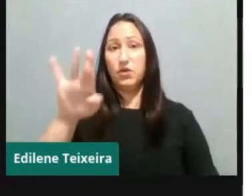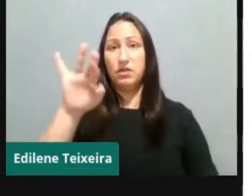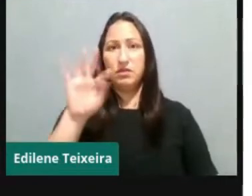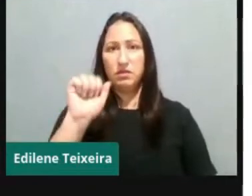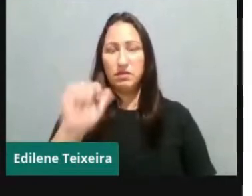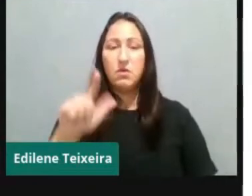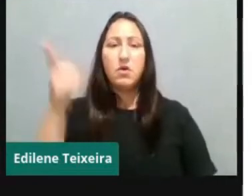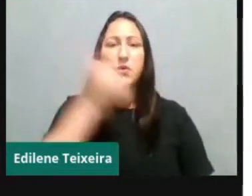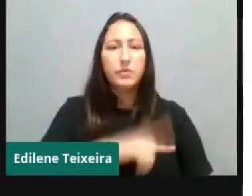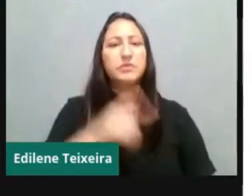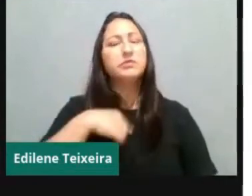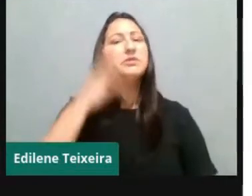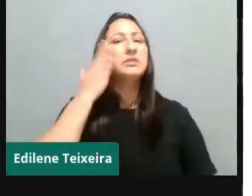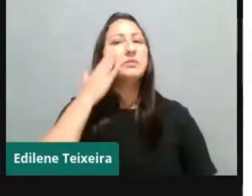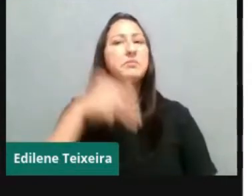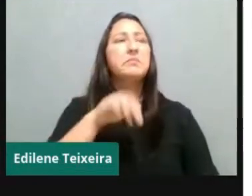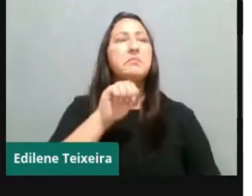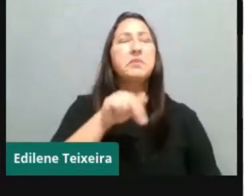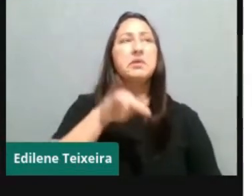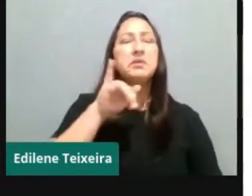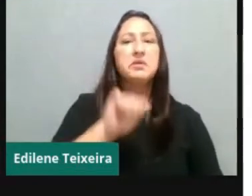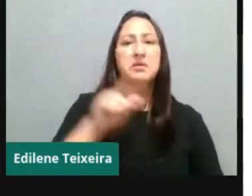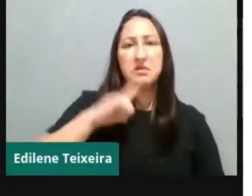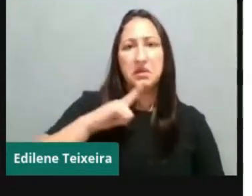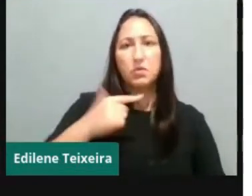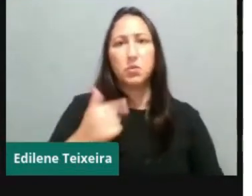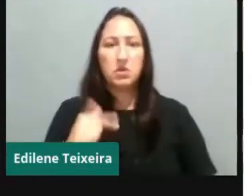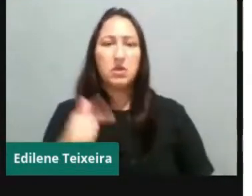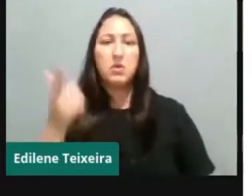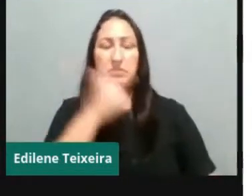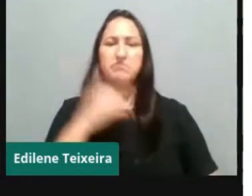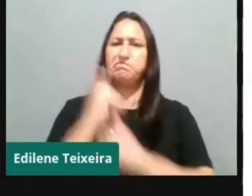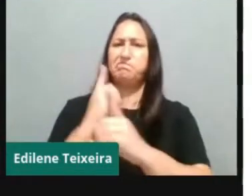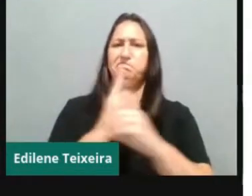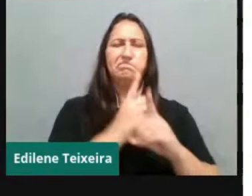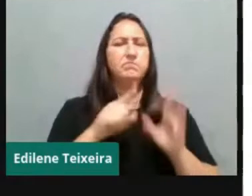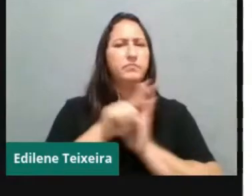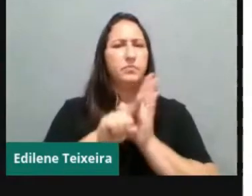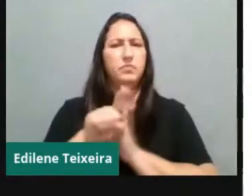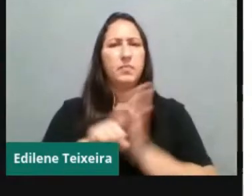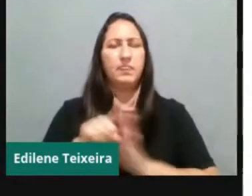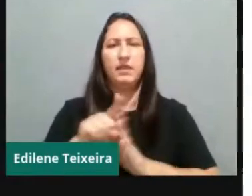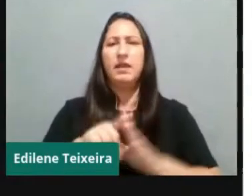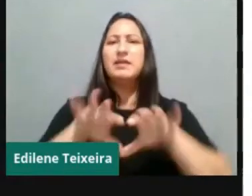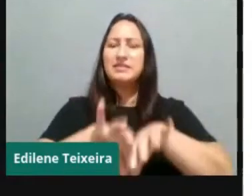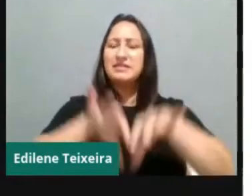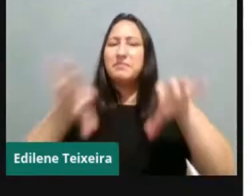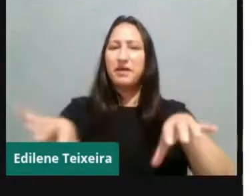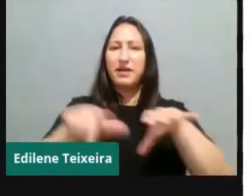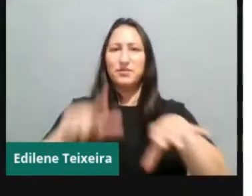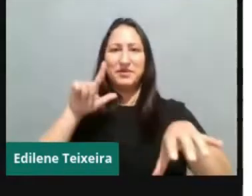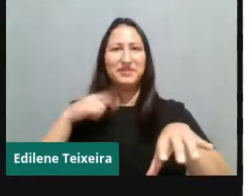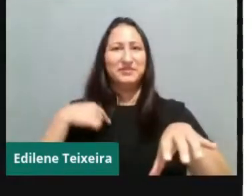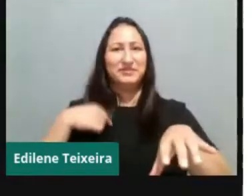mania nessa amostra transdiagnóstica completamente independente da anterior. Então, uma vez que esses sintomas de